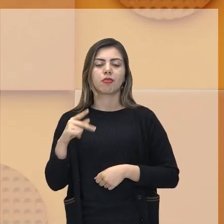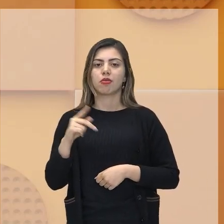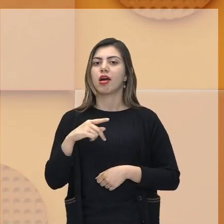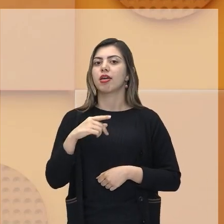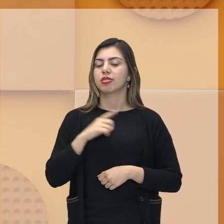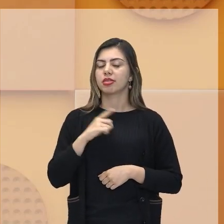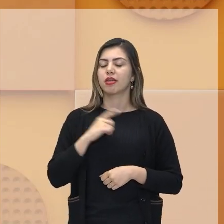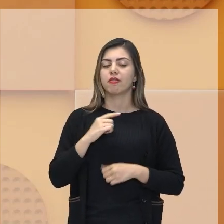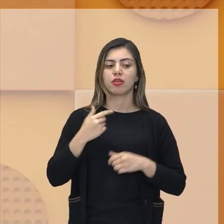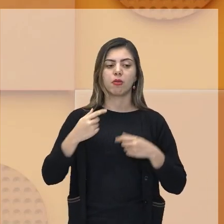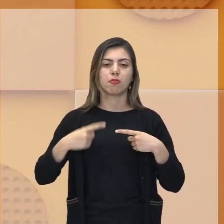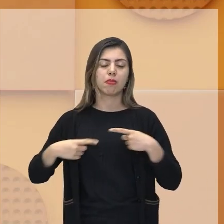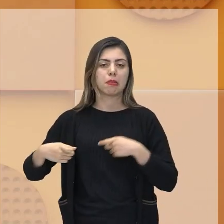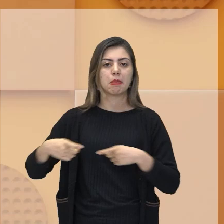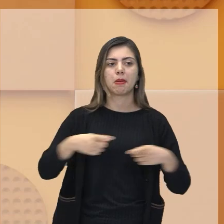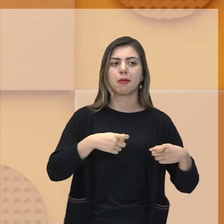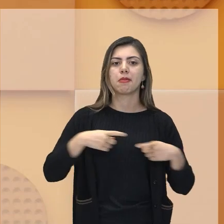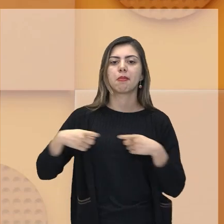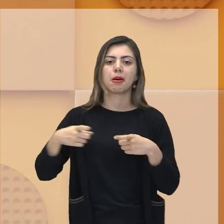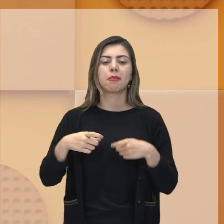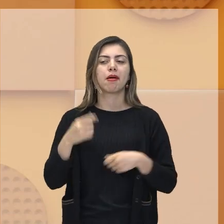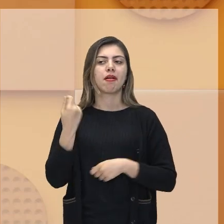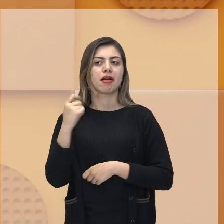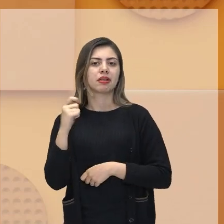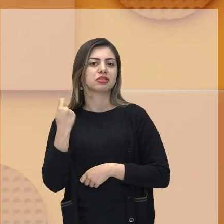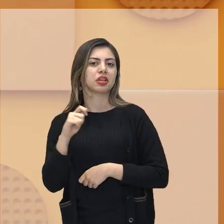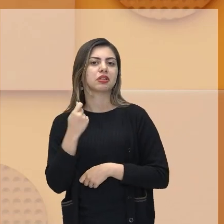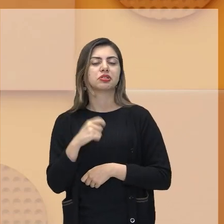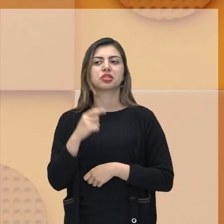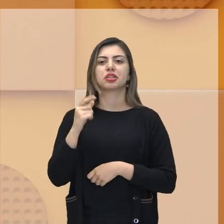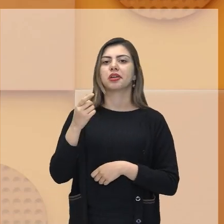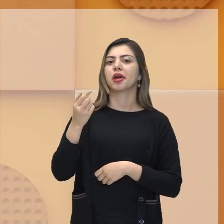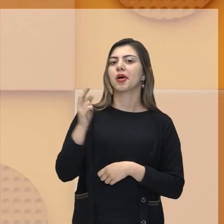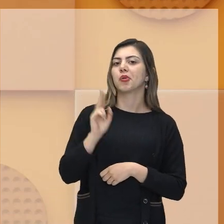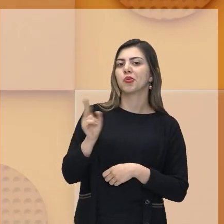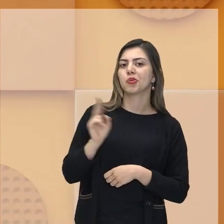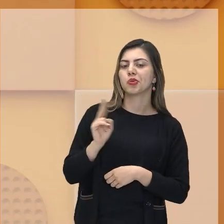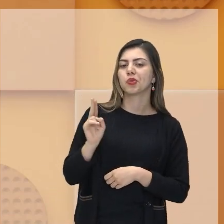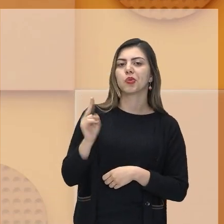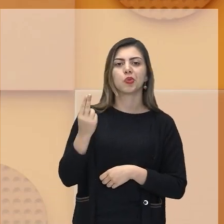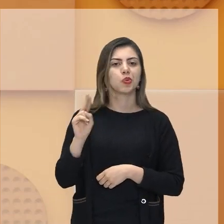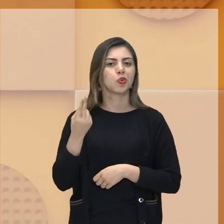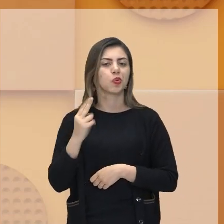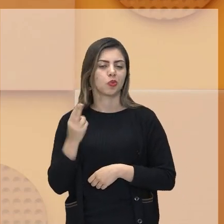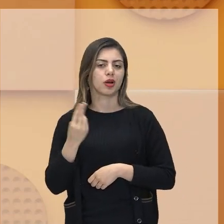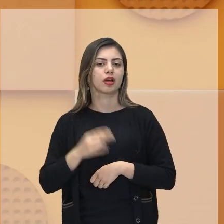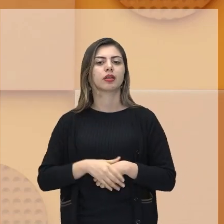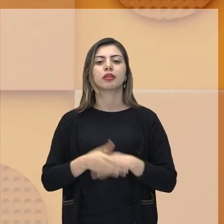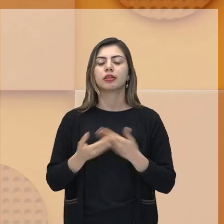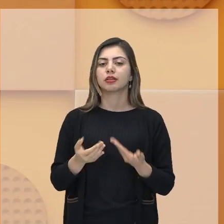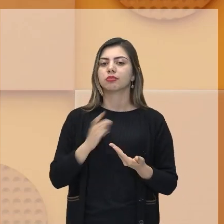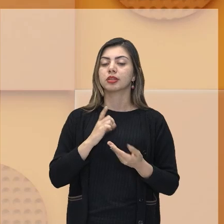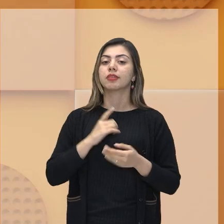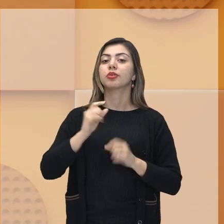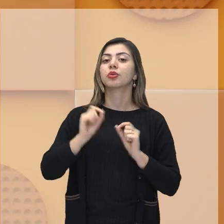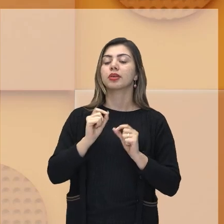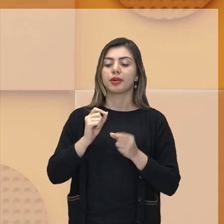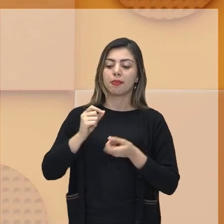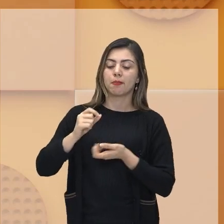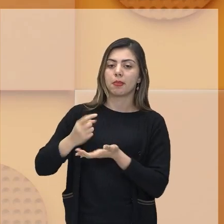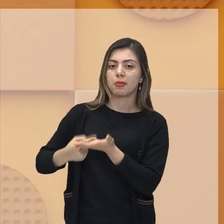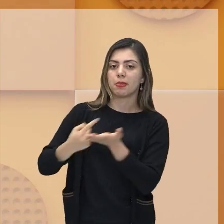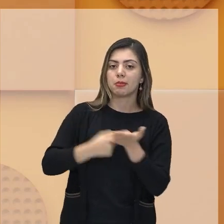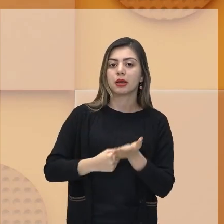Guerra, na Argentina e Uruguai como a Guerra da Tríplice Aliança, e no Brasil a gente costuma chamar de Guerra